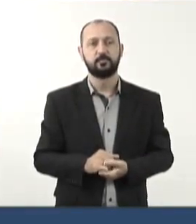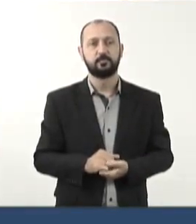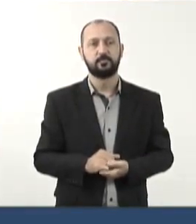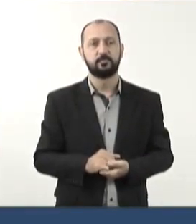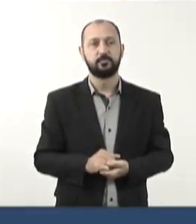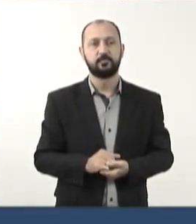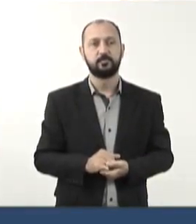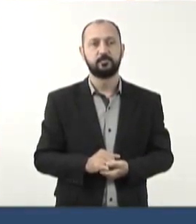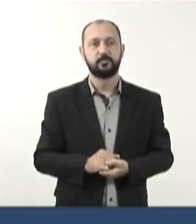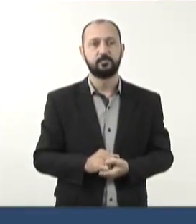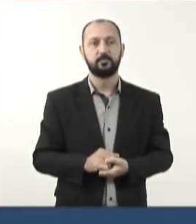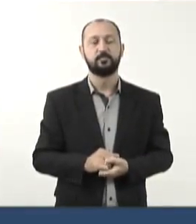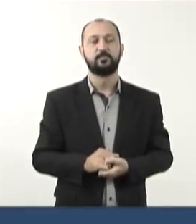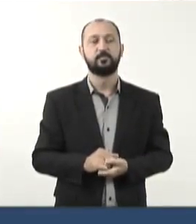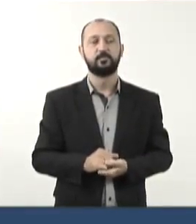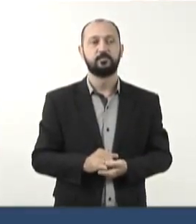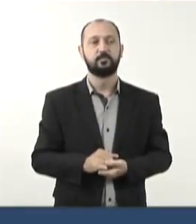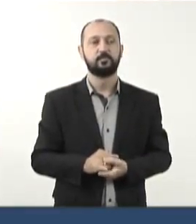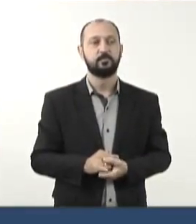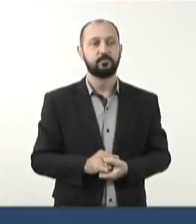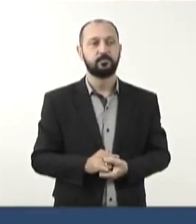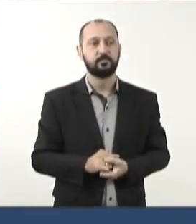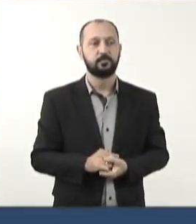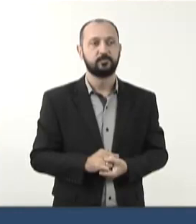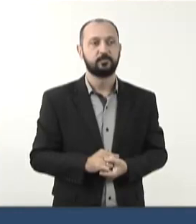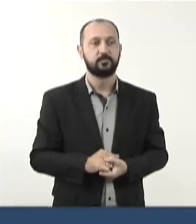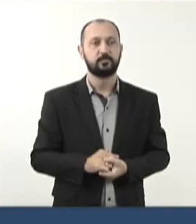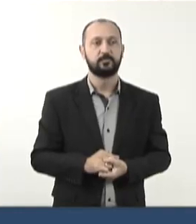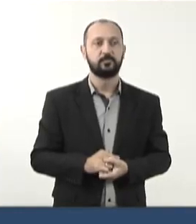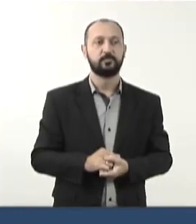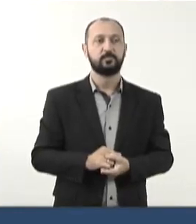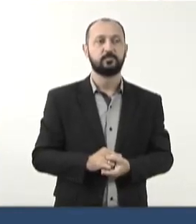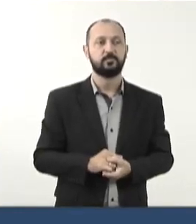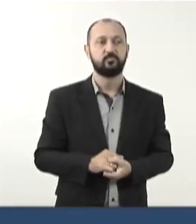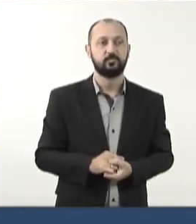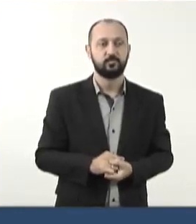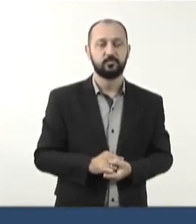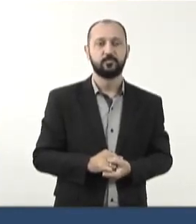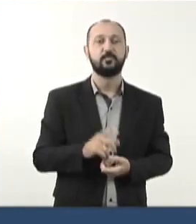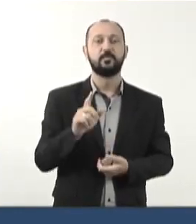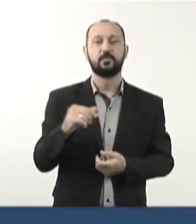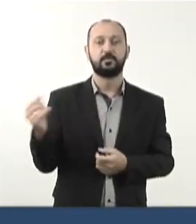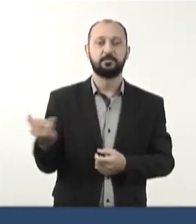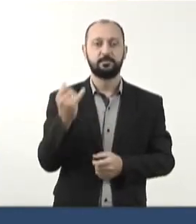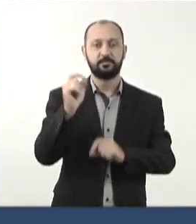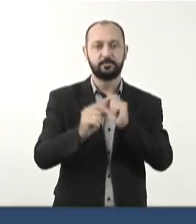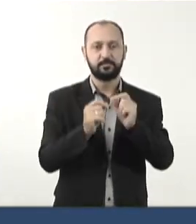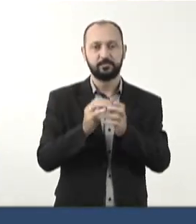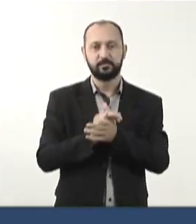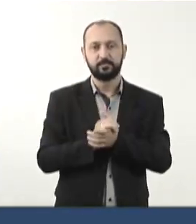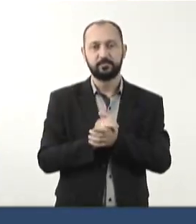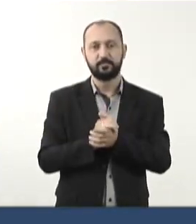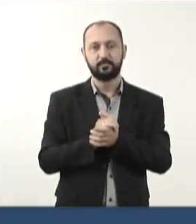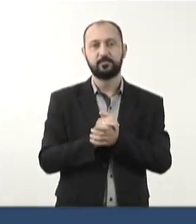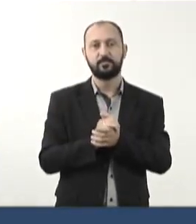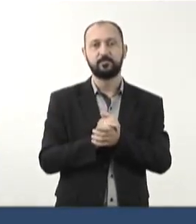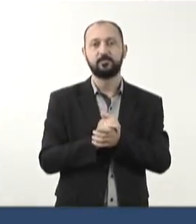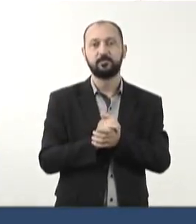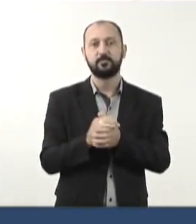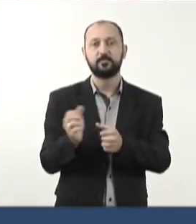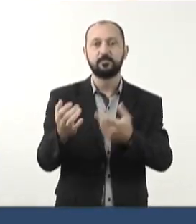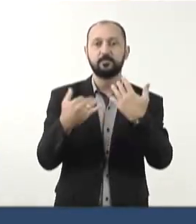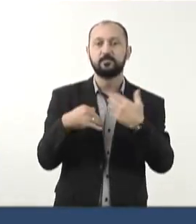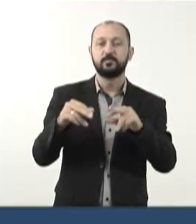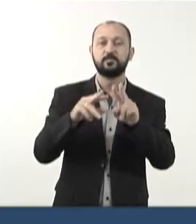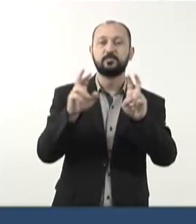Vossa Excelência, uma parte do meu pronunciamento, porque eu acho que é uma coisa muito importante. E Vossa Excelência citou um assunto